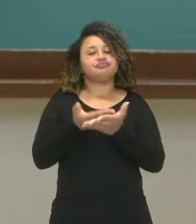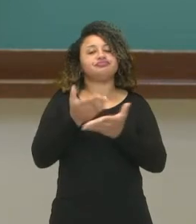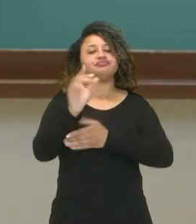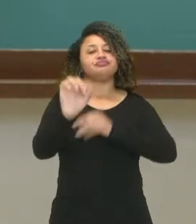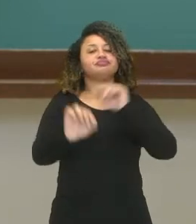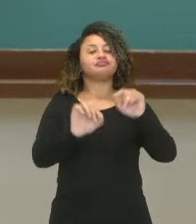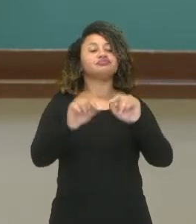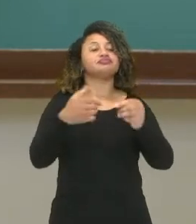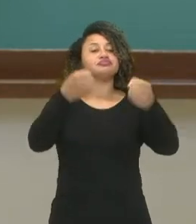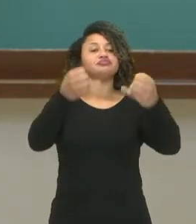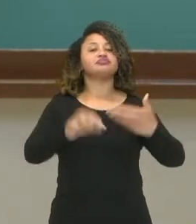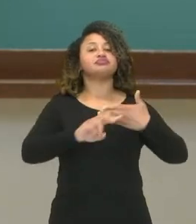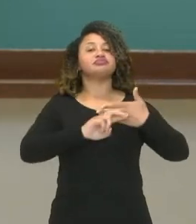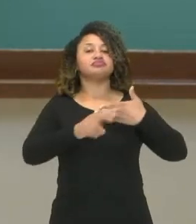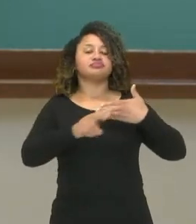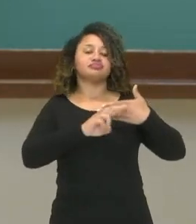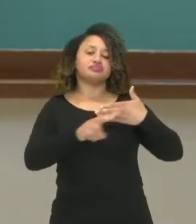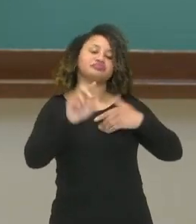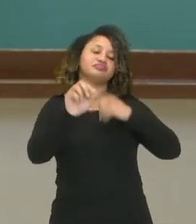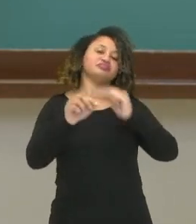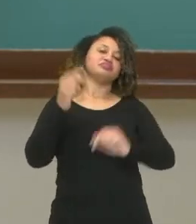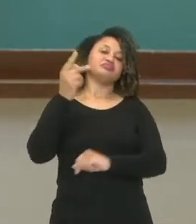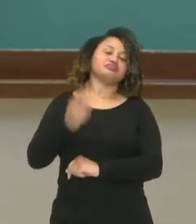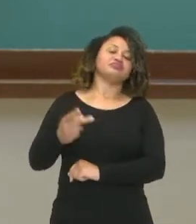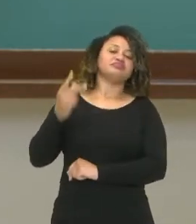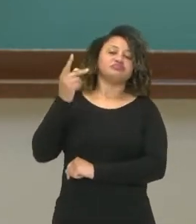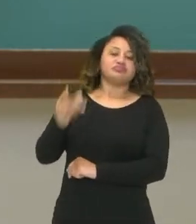das consequências dessa política do nacional